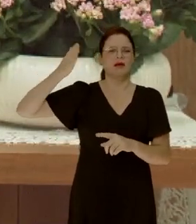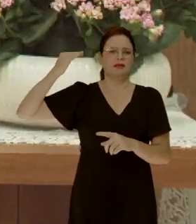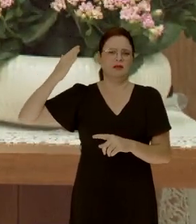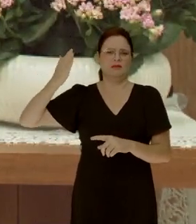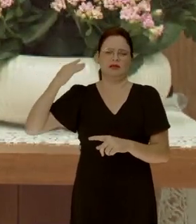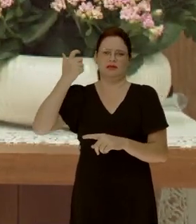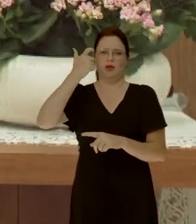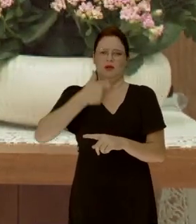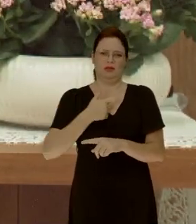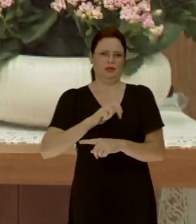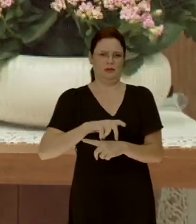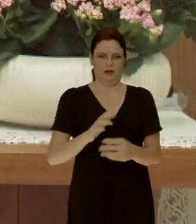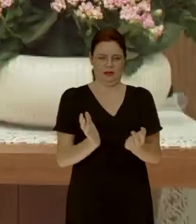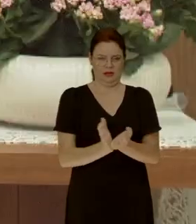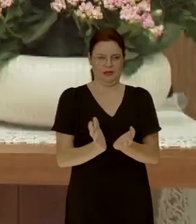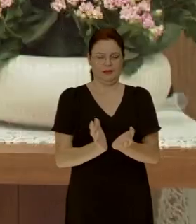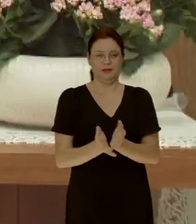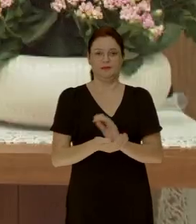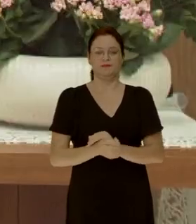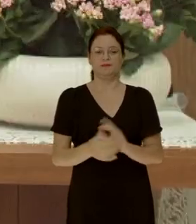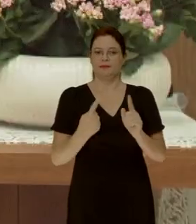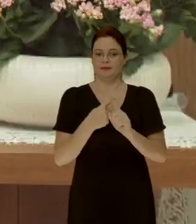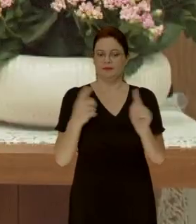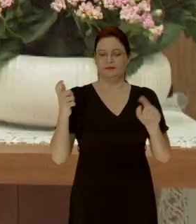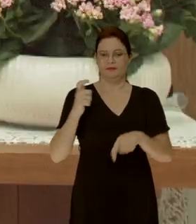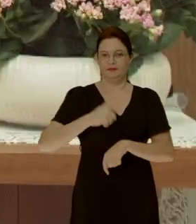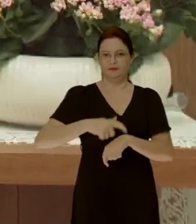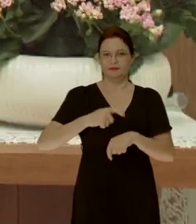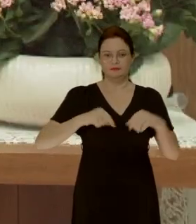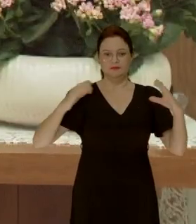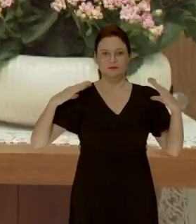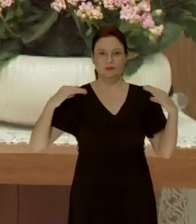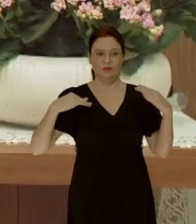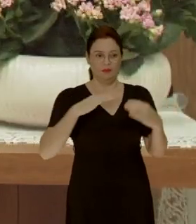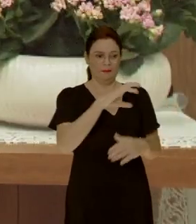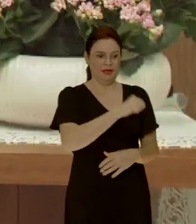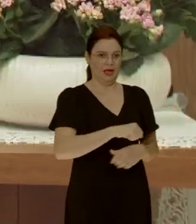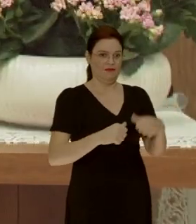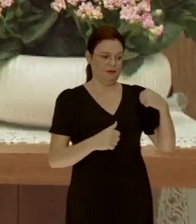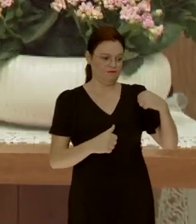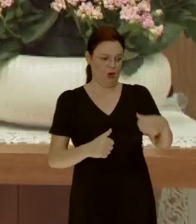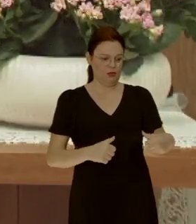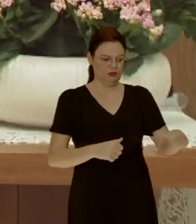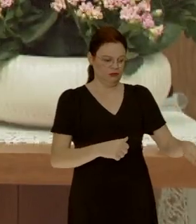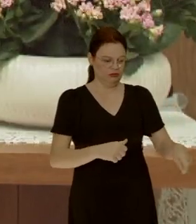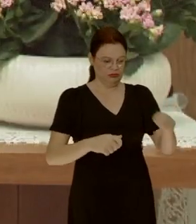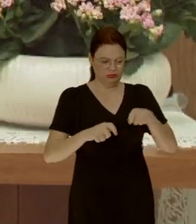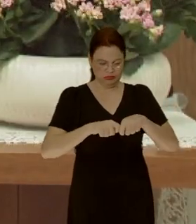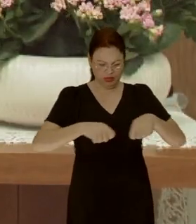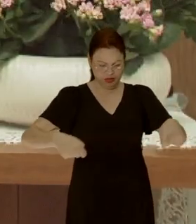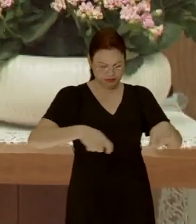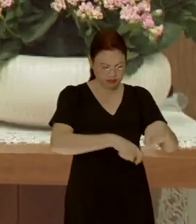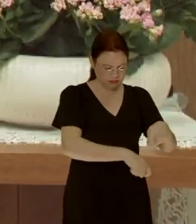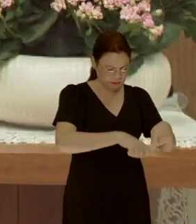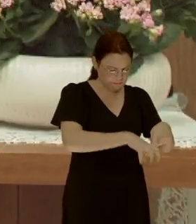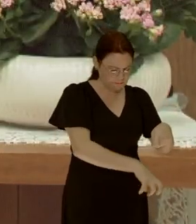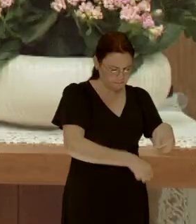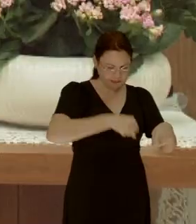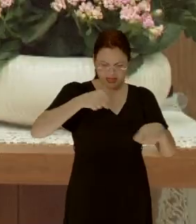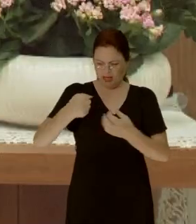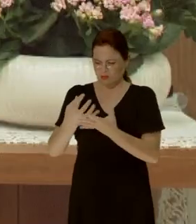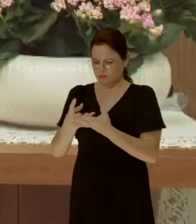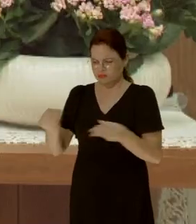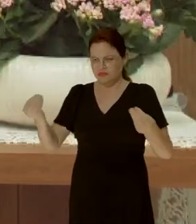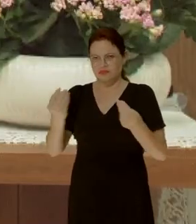E no momento que o anjo tirava, ela ouvia a voz